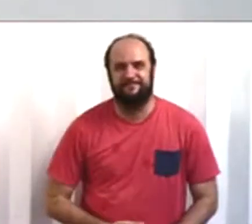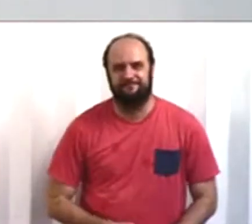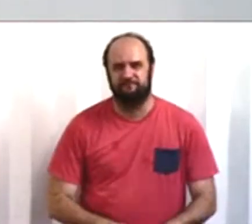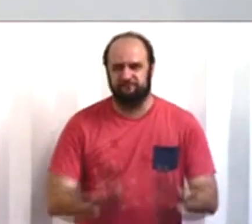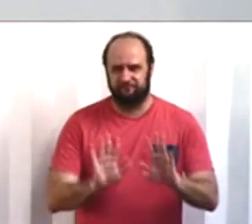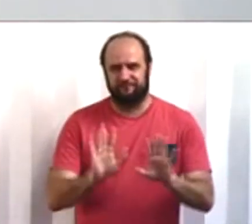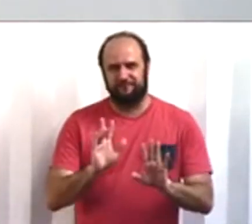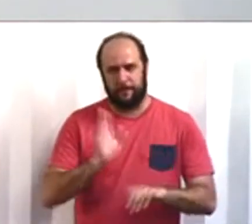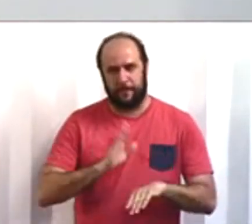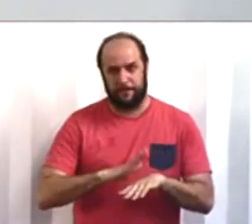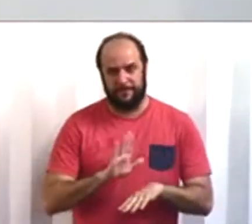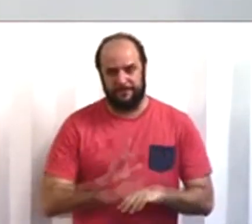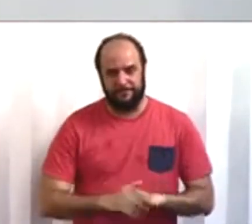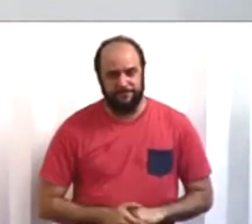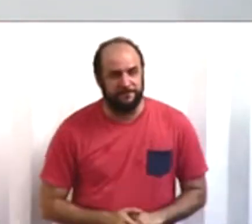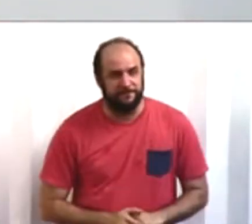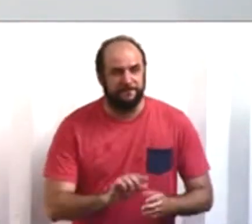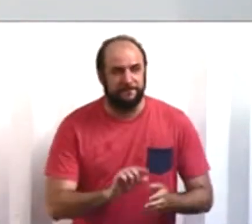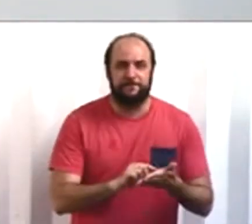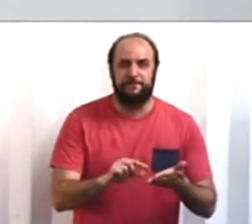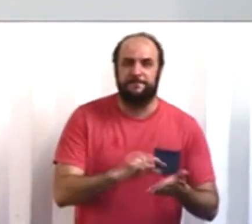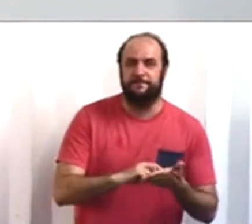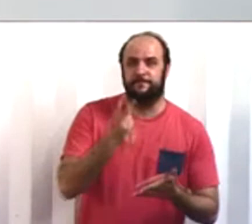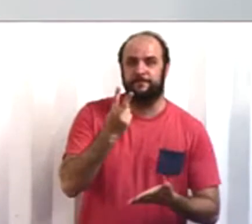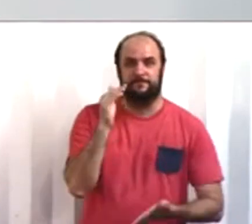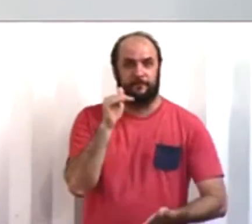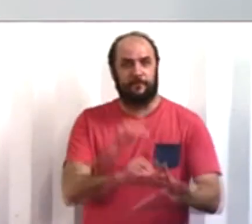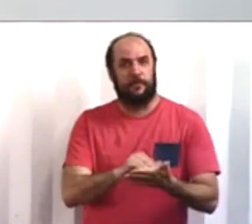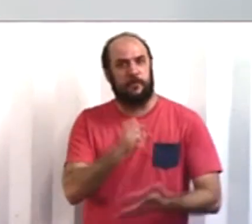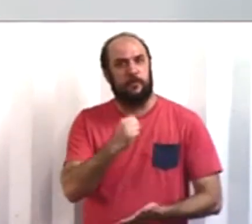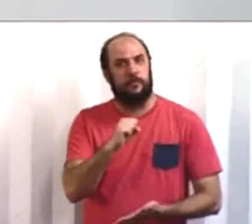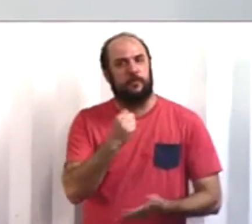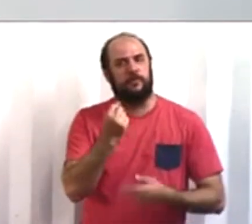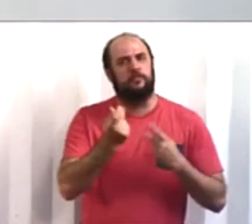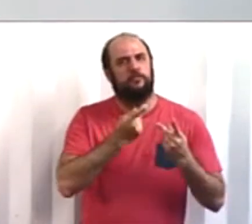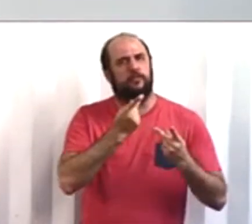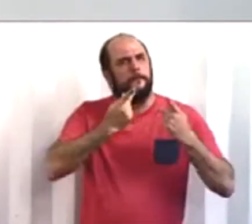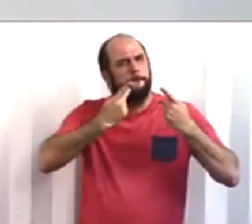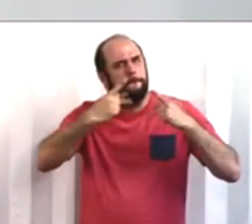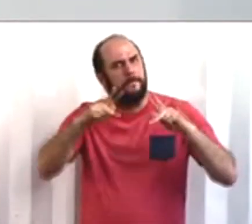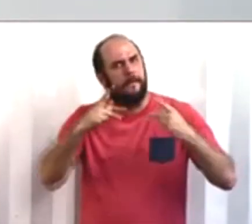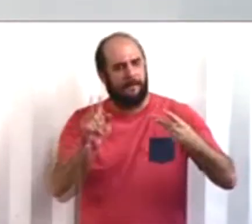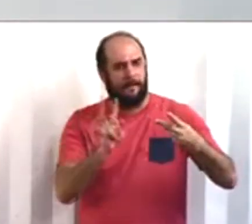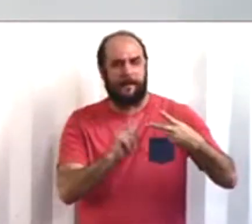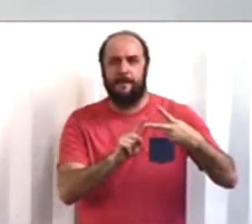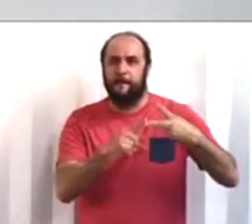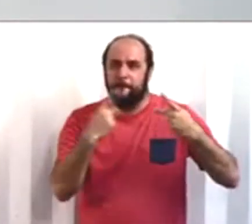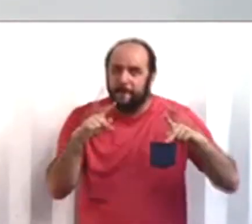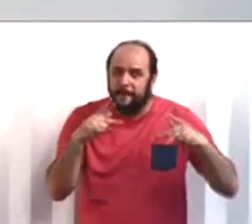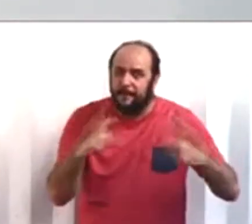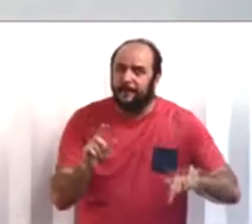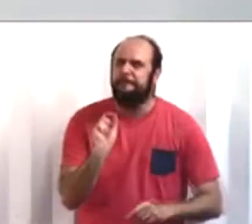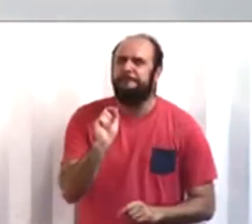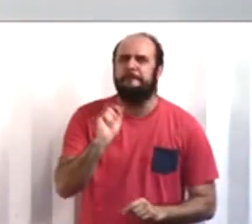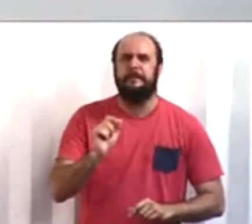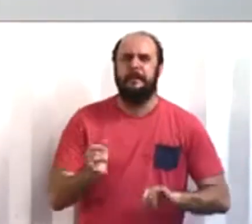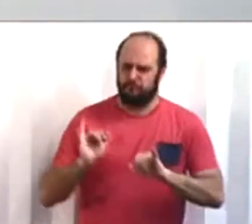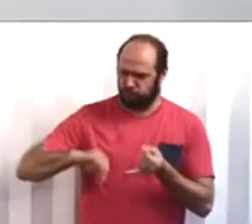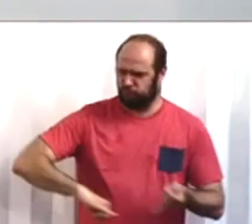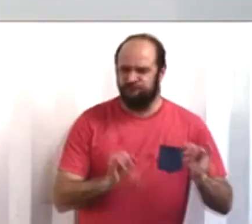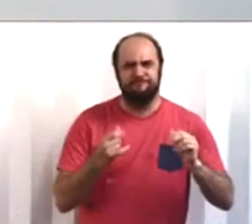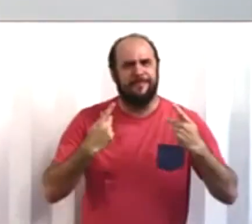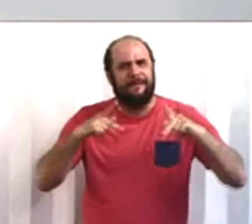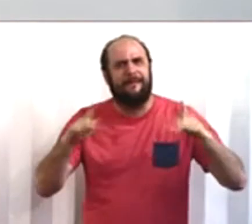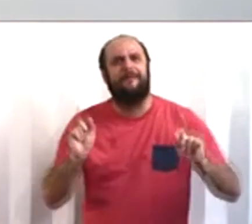outra coisa, dos versículos 2 a 8, sobre pregação. O que é a pregação de João Batista nesse